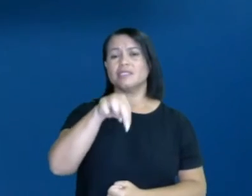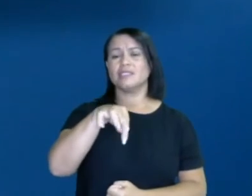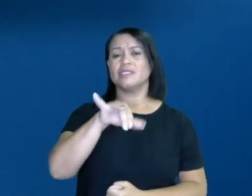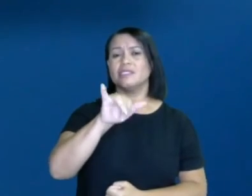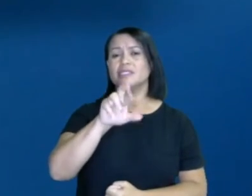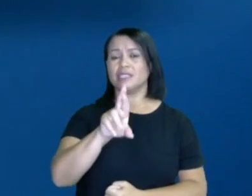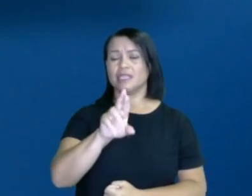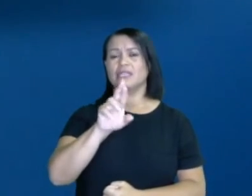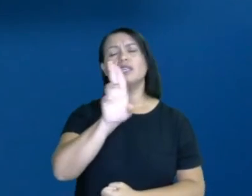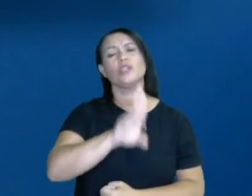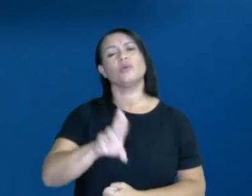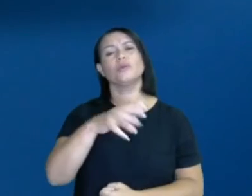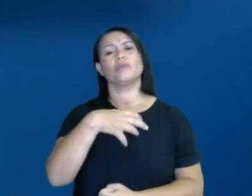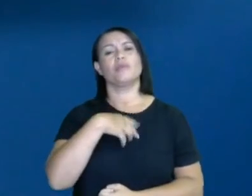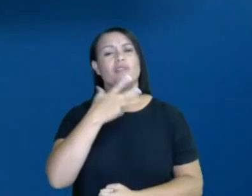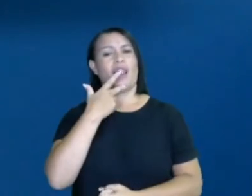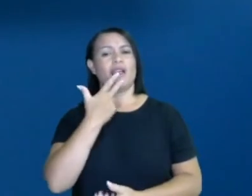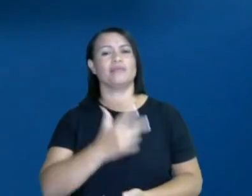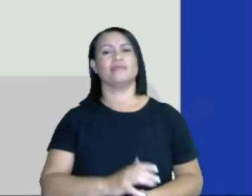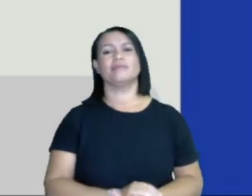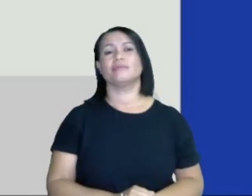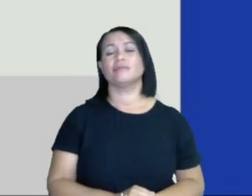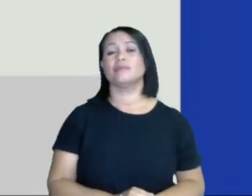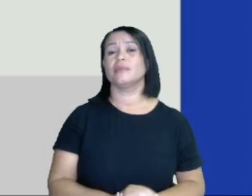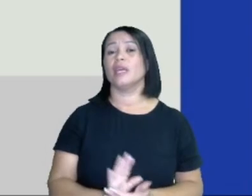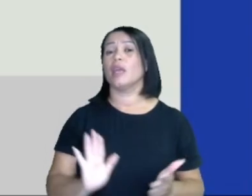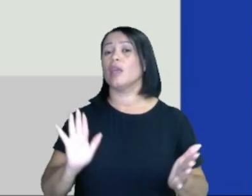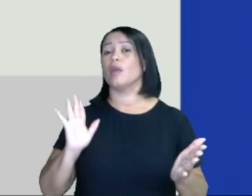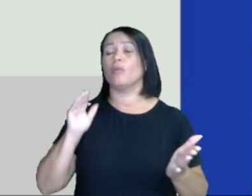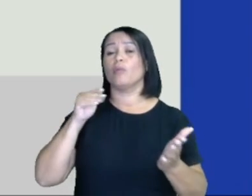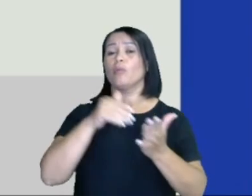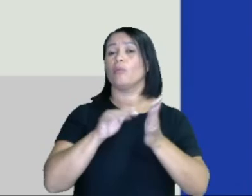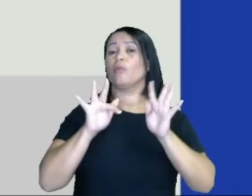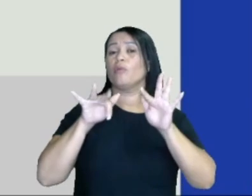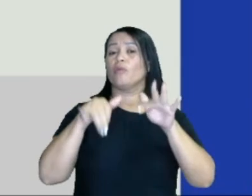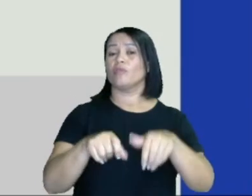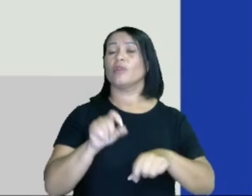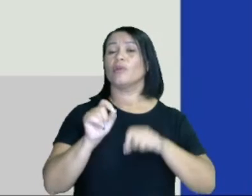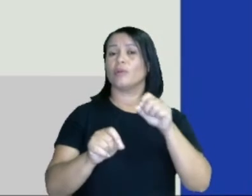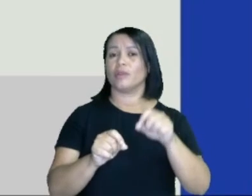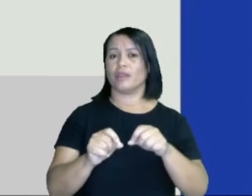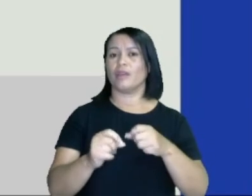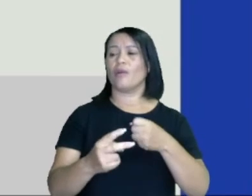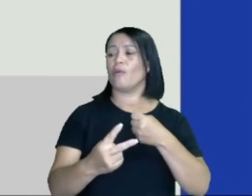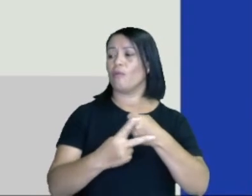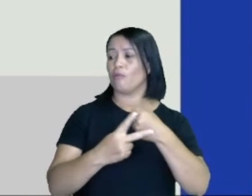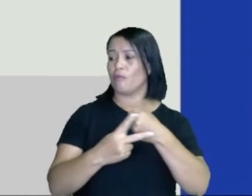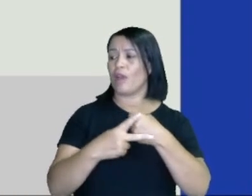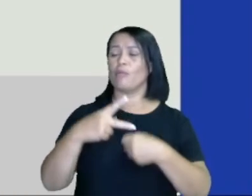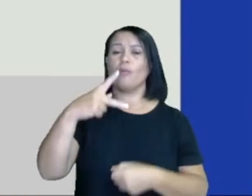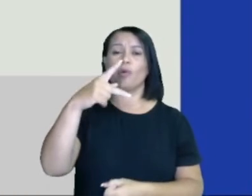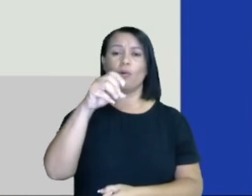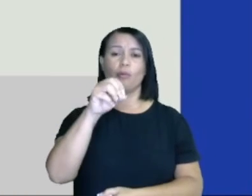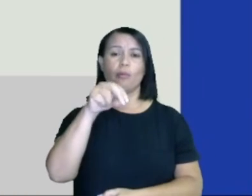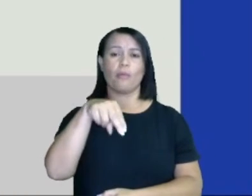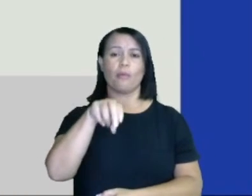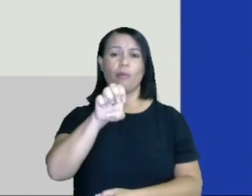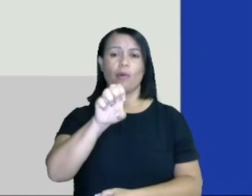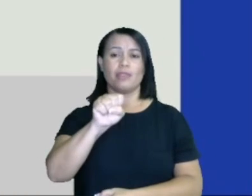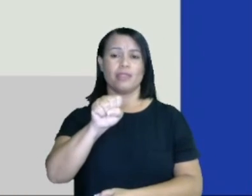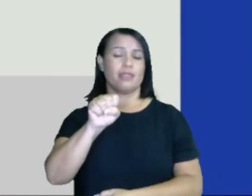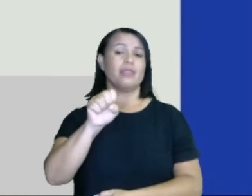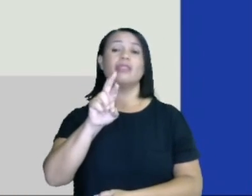para falar de sentimentos. E por último, o verbo poner-se, que também é um dos verbos